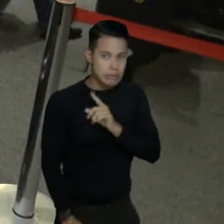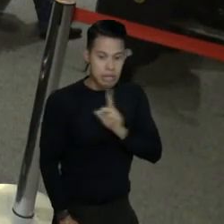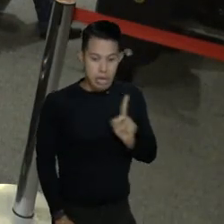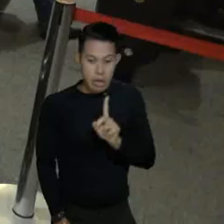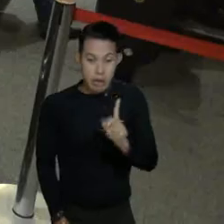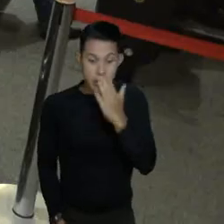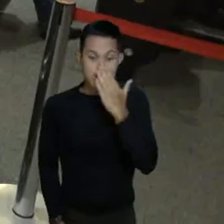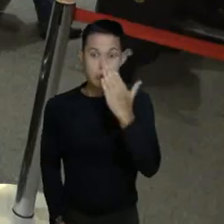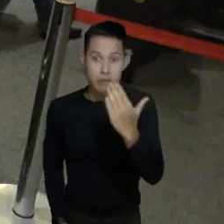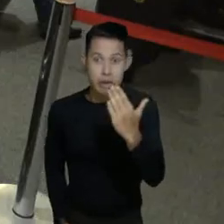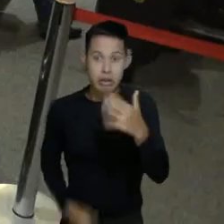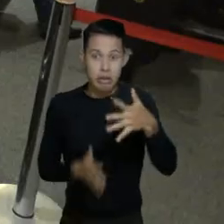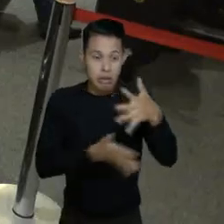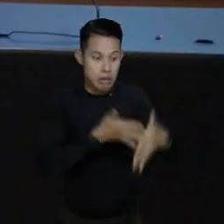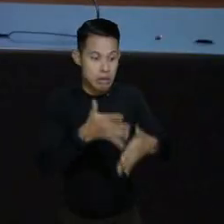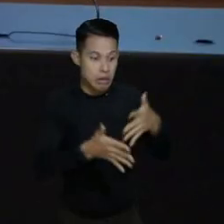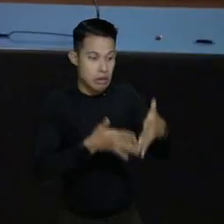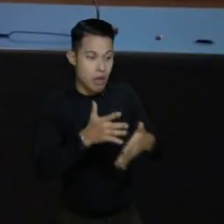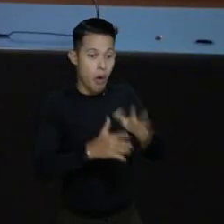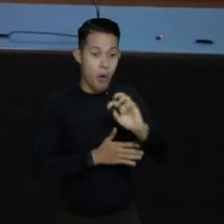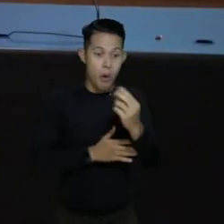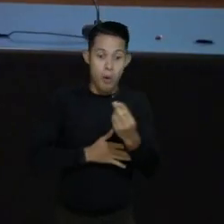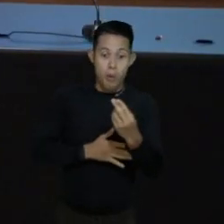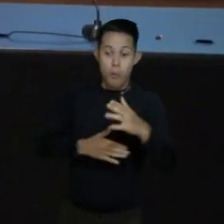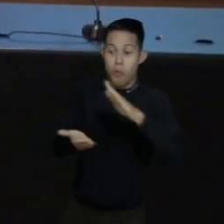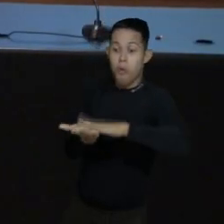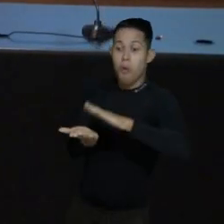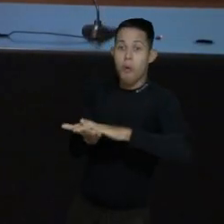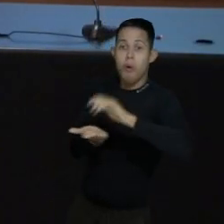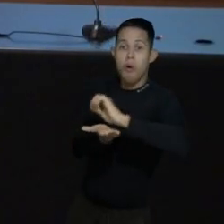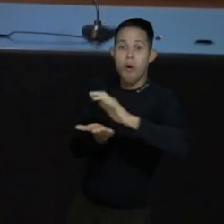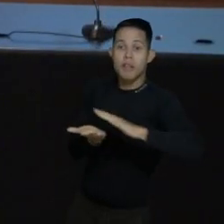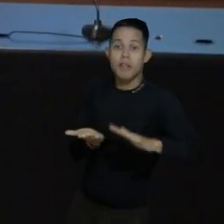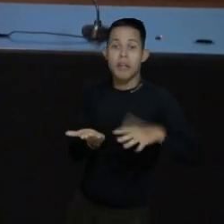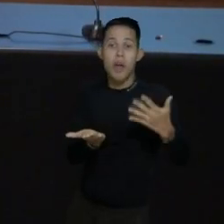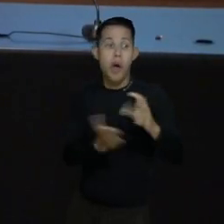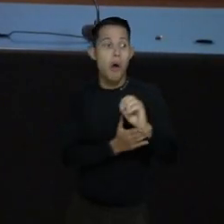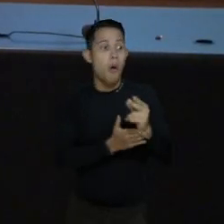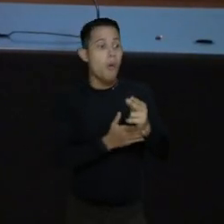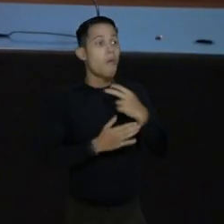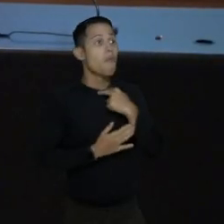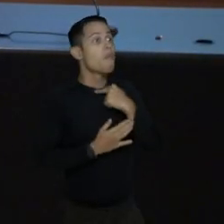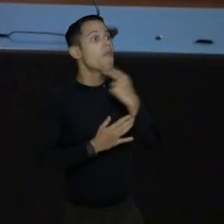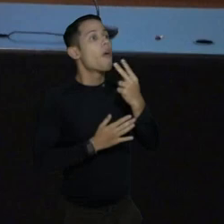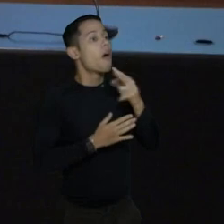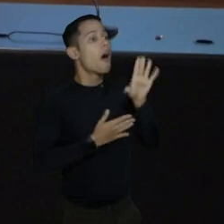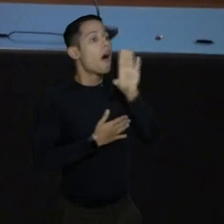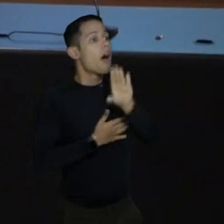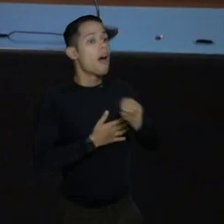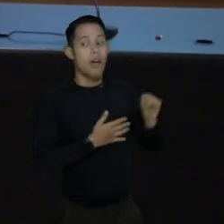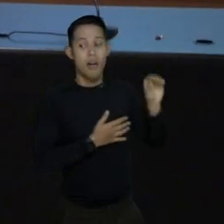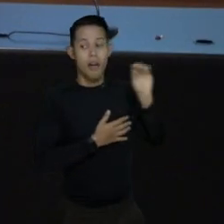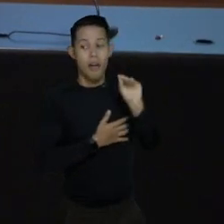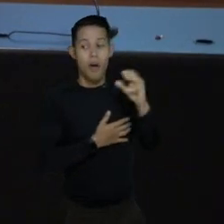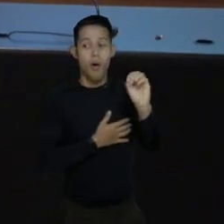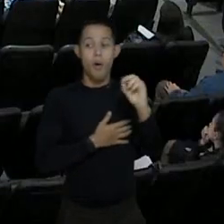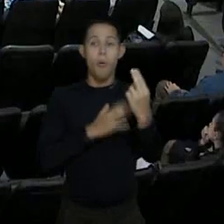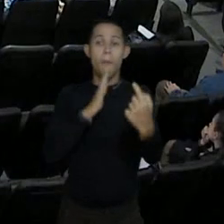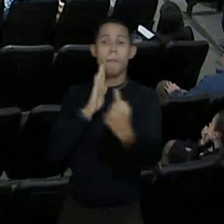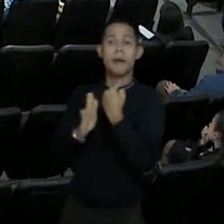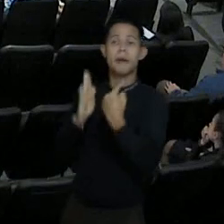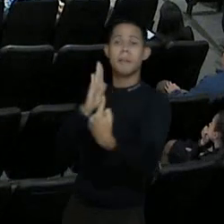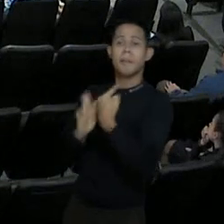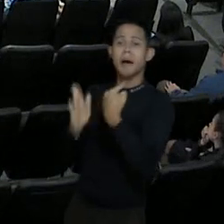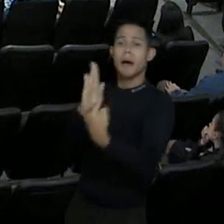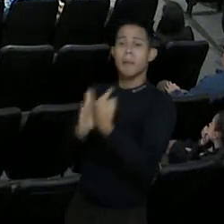tarefa Será que vou vou ter que ler em voz alta será será que vão me me questionar alguma coisa que eu fiz na prova será que vão mostrar